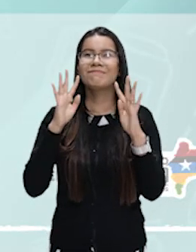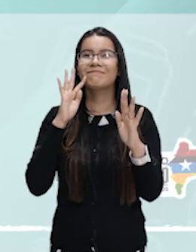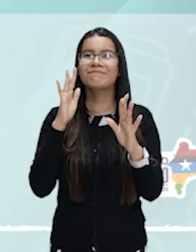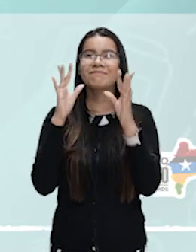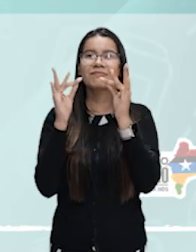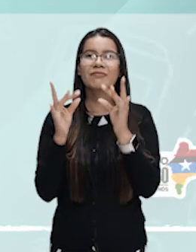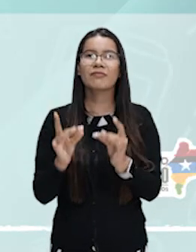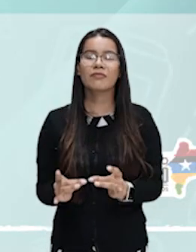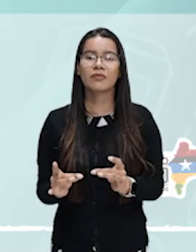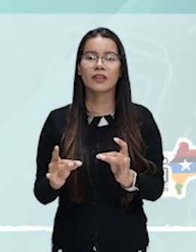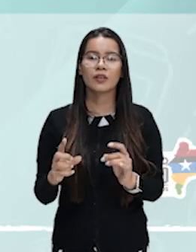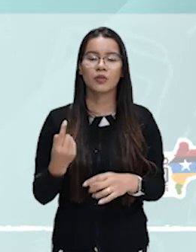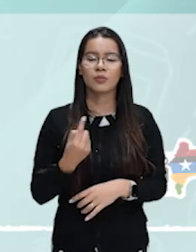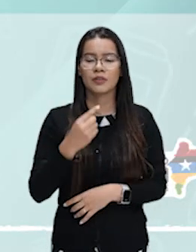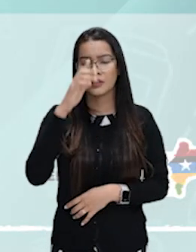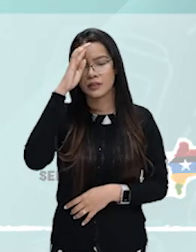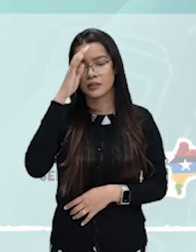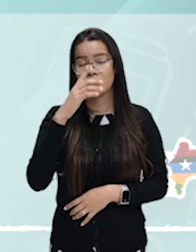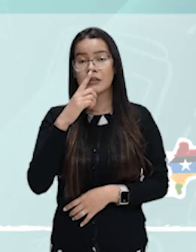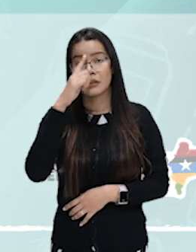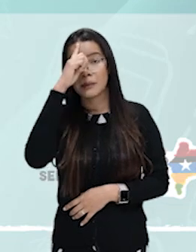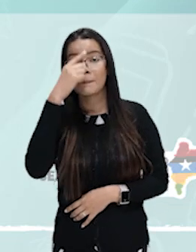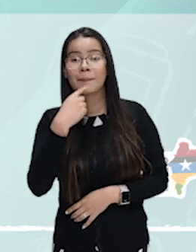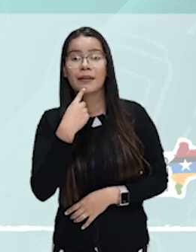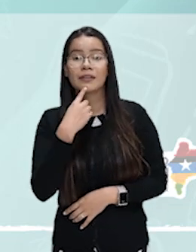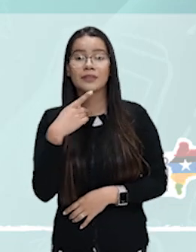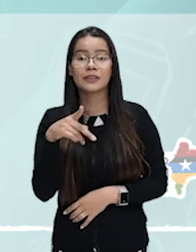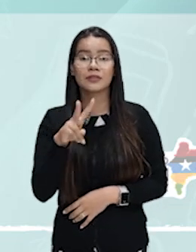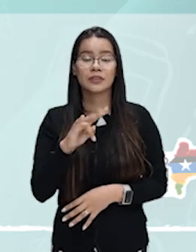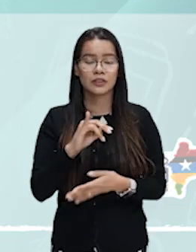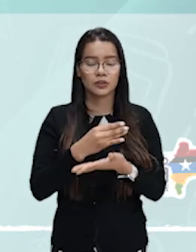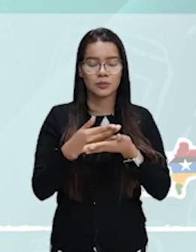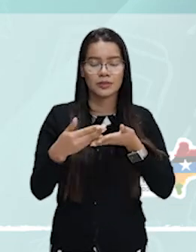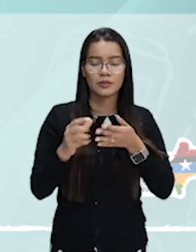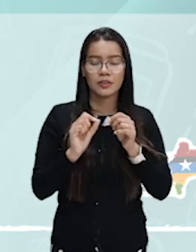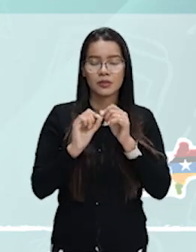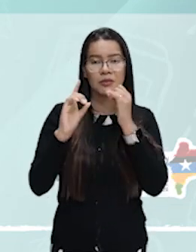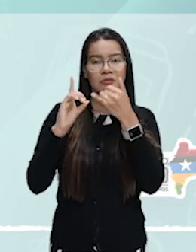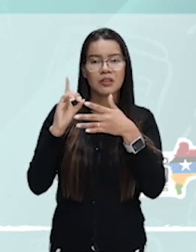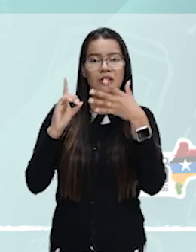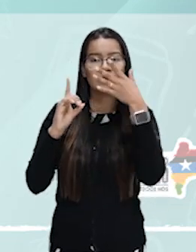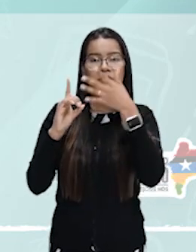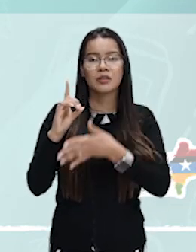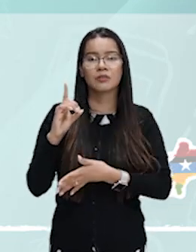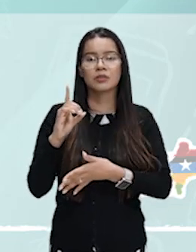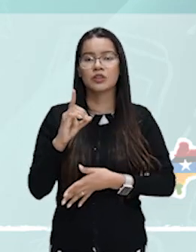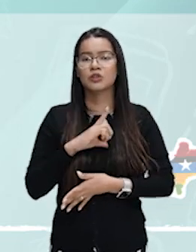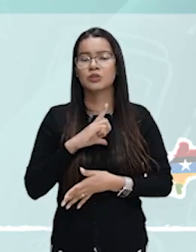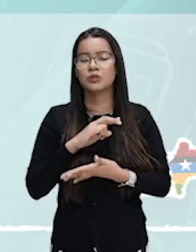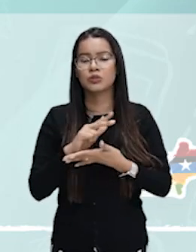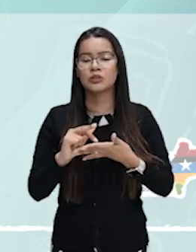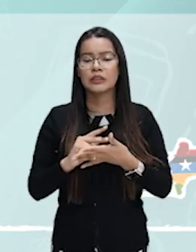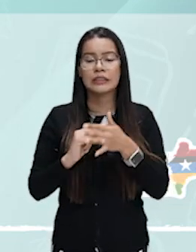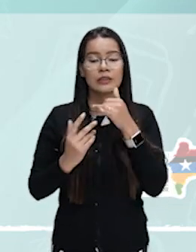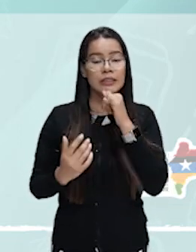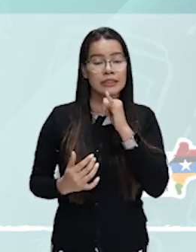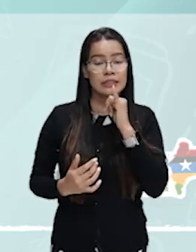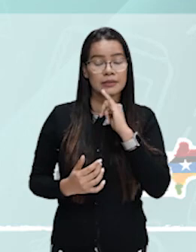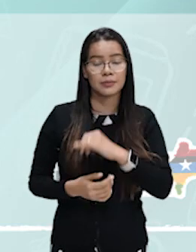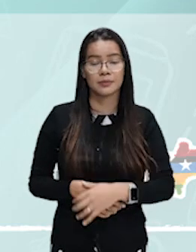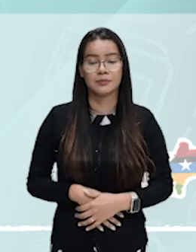uma imagem e, a partir dessa imagem, você vai fazer uma descrição da existência dos elementos dela. Então, por